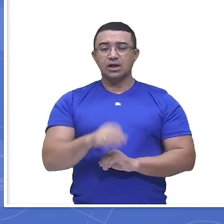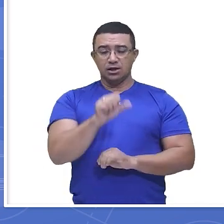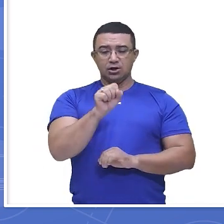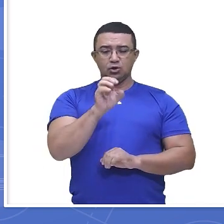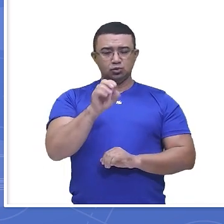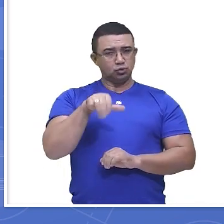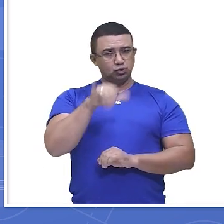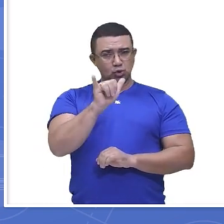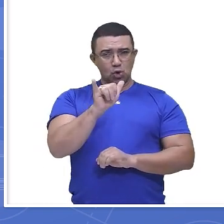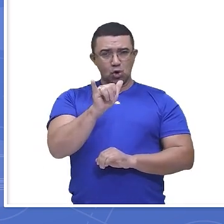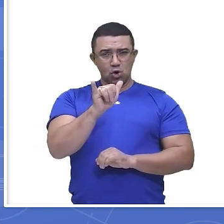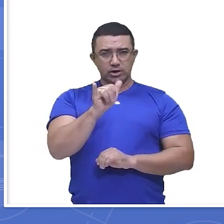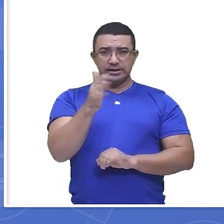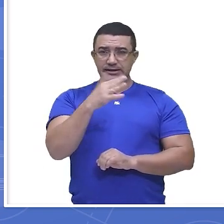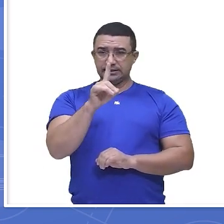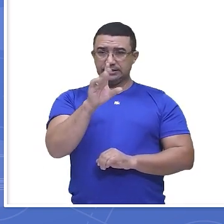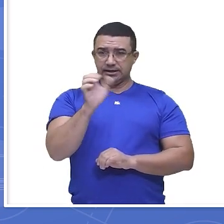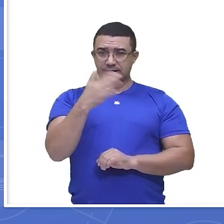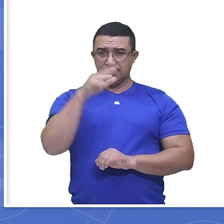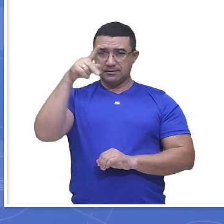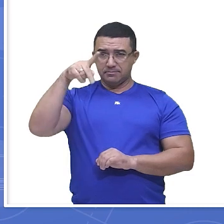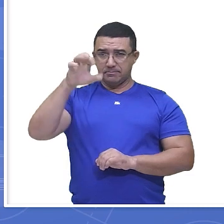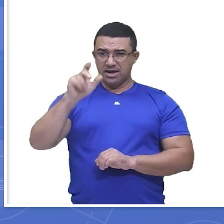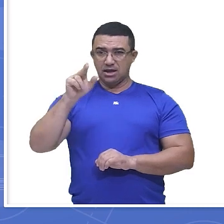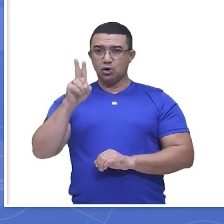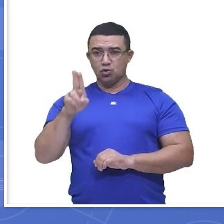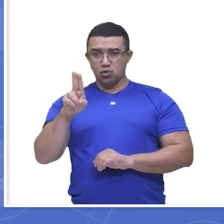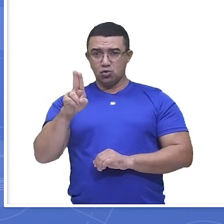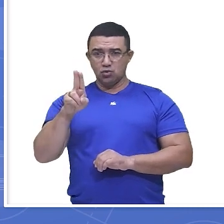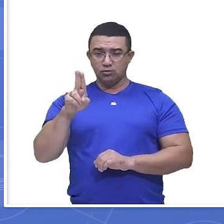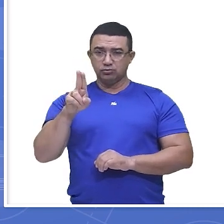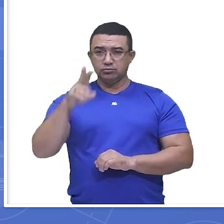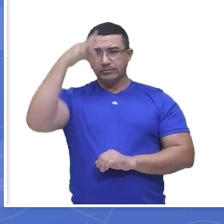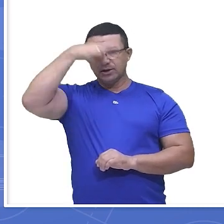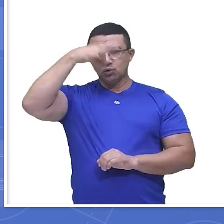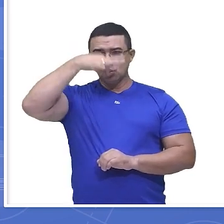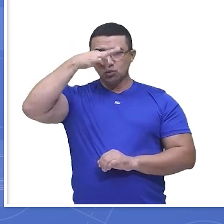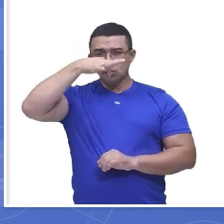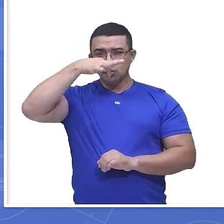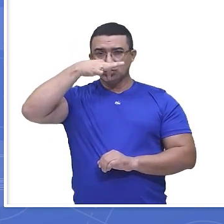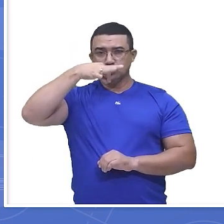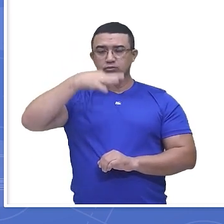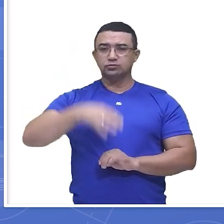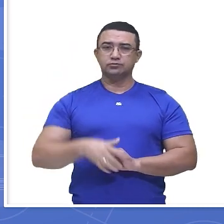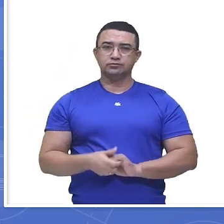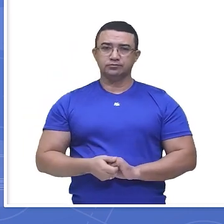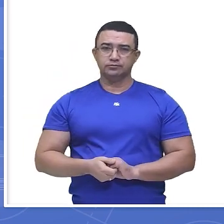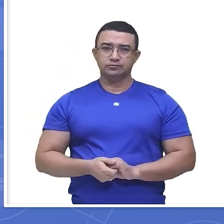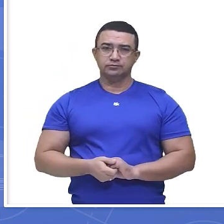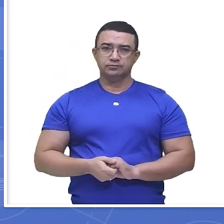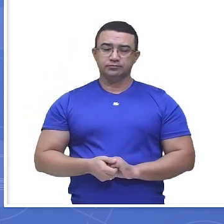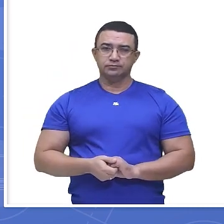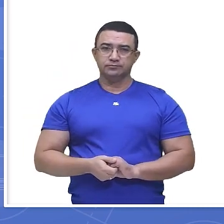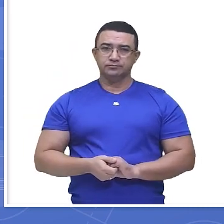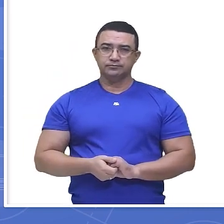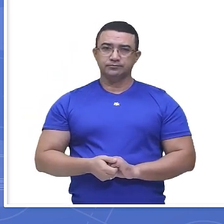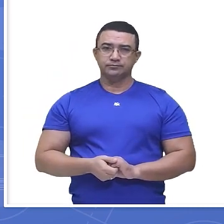soy peruano, ok? Então, no discurso formal, sempre usted. Tem que lembrar